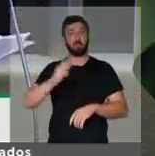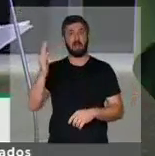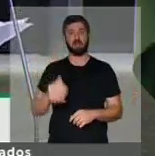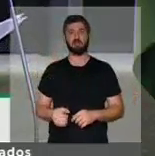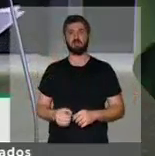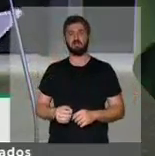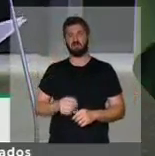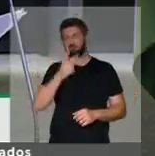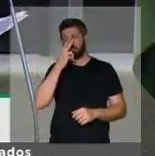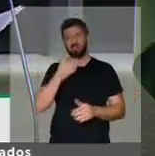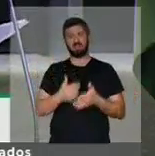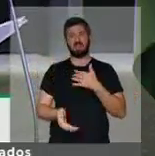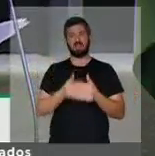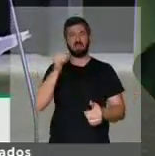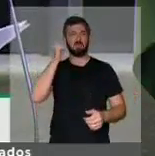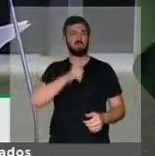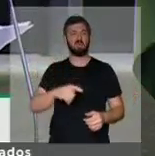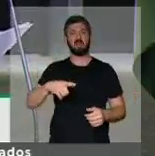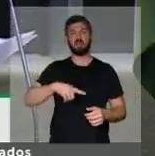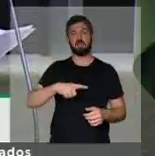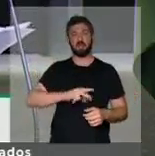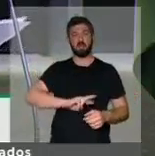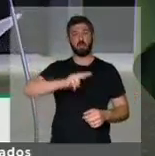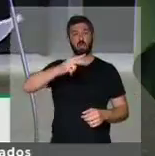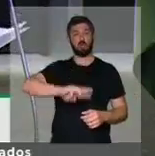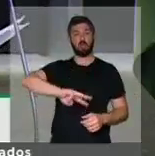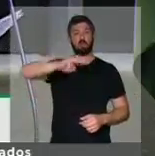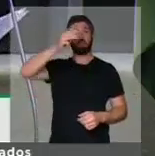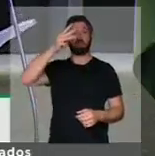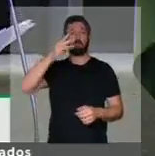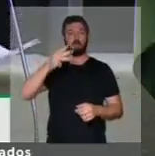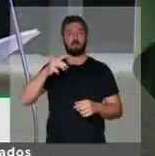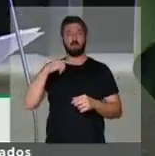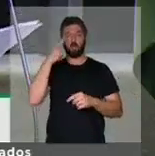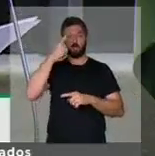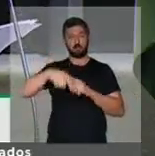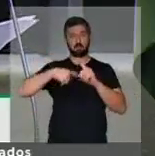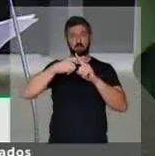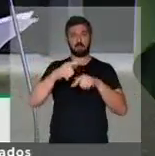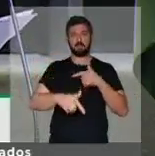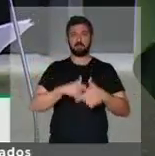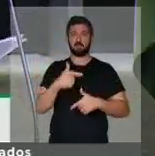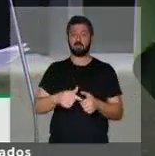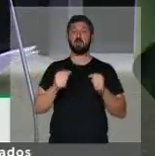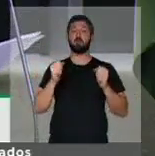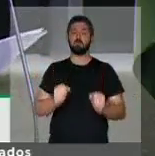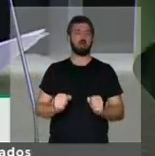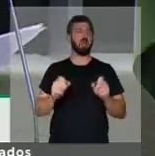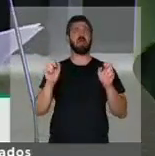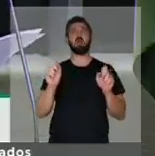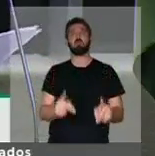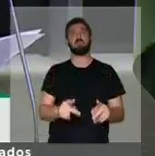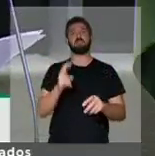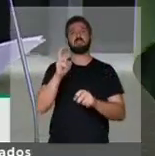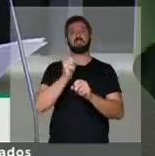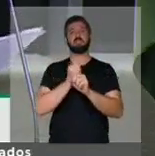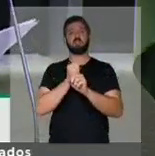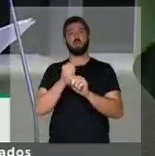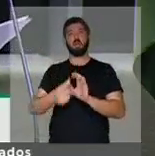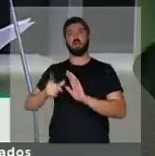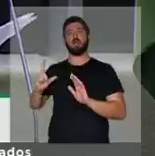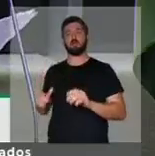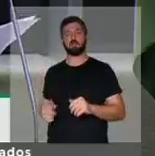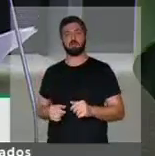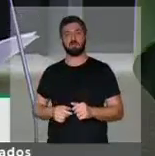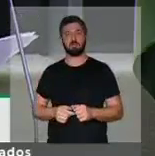as mulheres trabalhadoras têm dupla, tripla jornada, por isso, podem se aposentar 5 anos